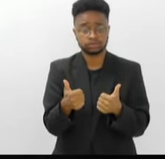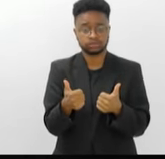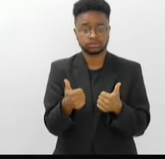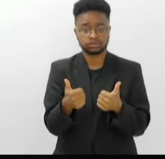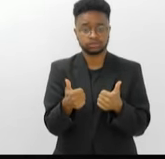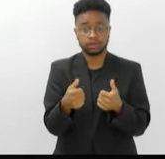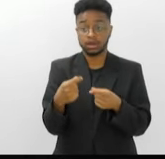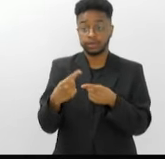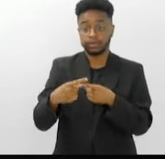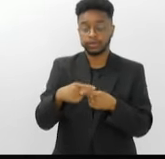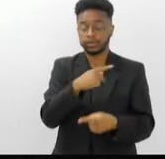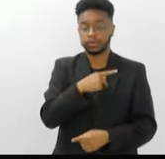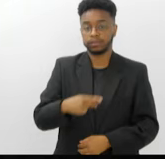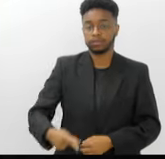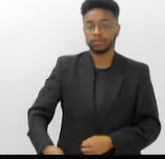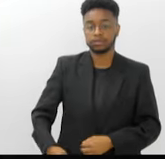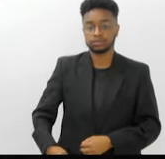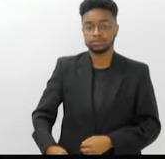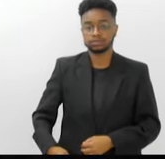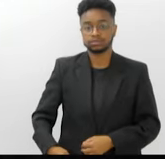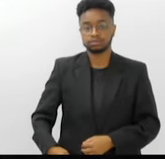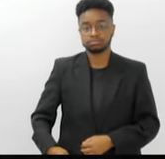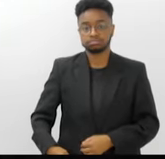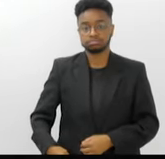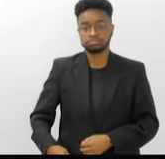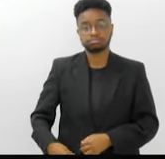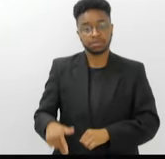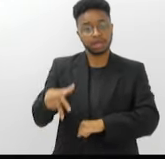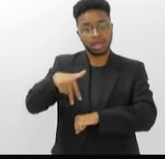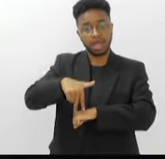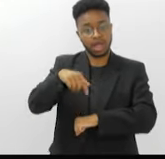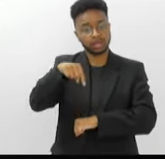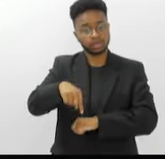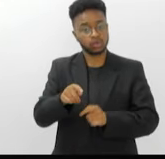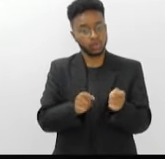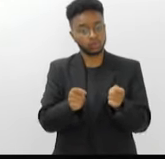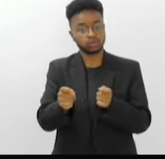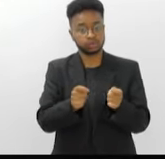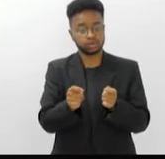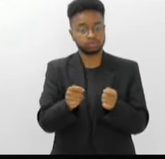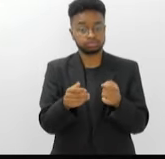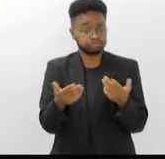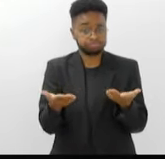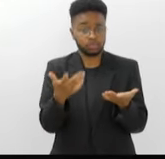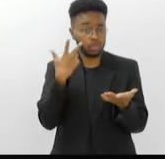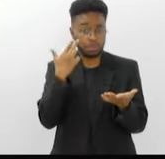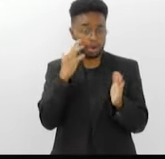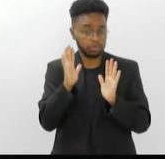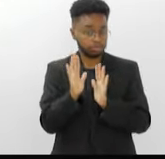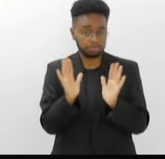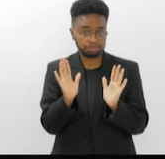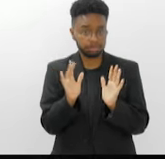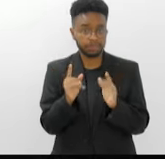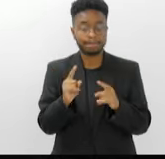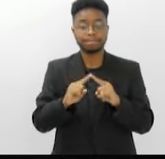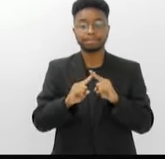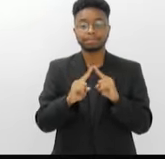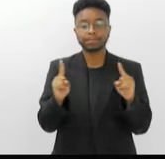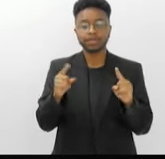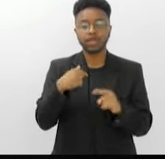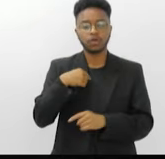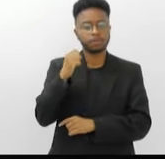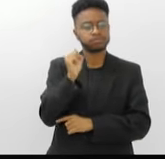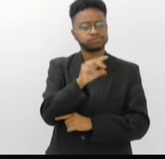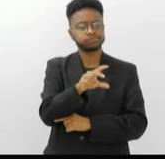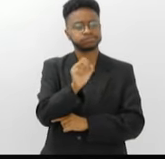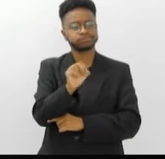porque o presidente estava aqui controlando. Isso é do jogo. Agora, o que eu tenho